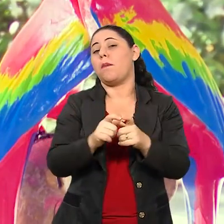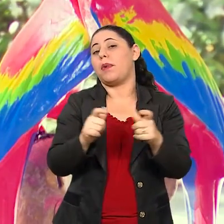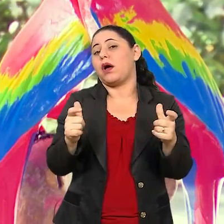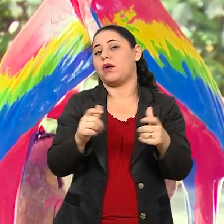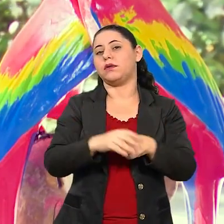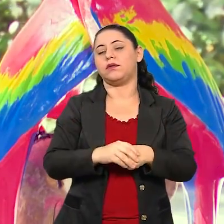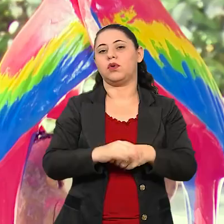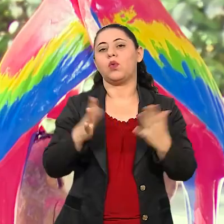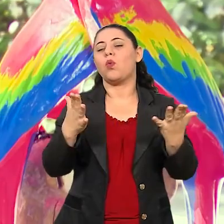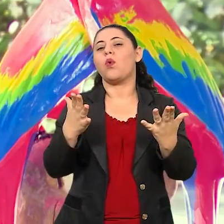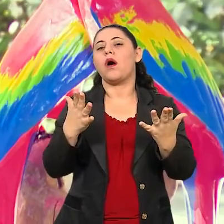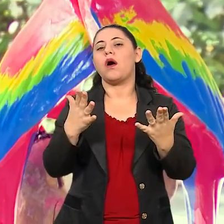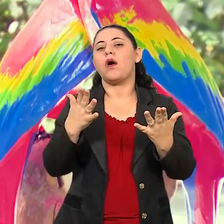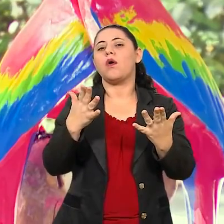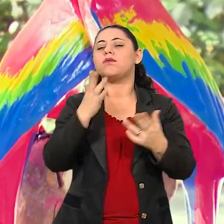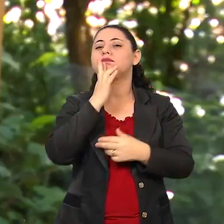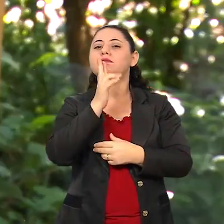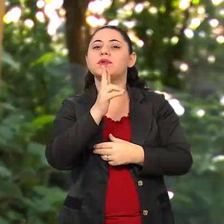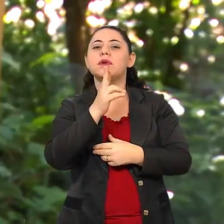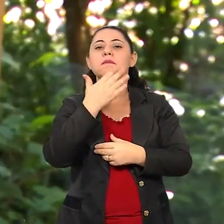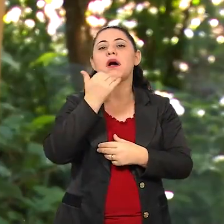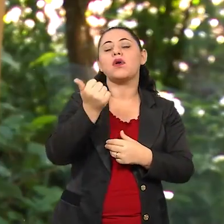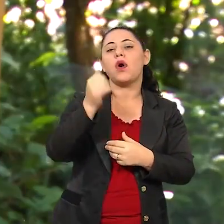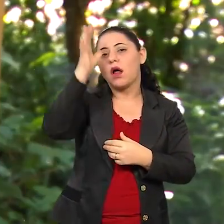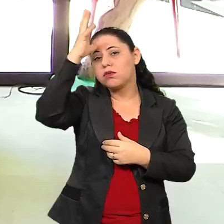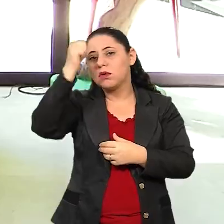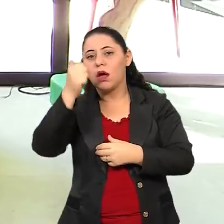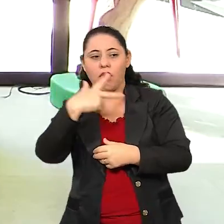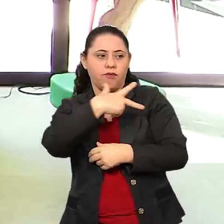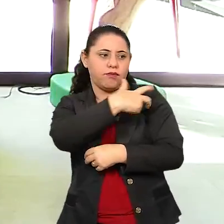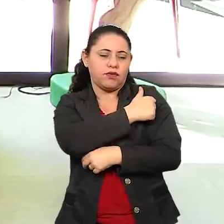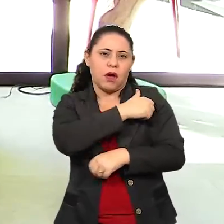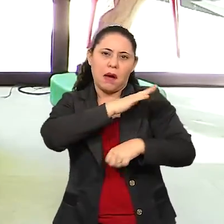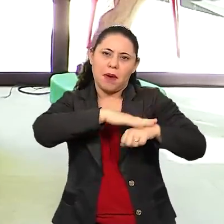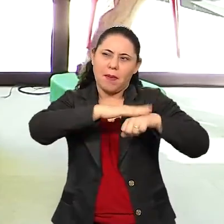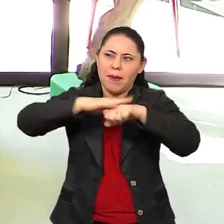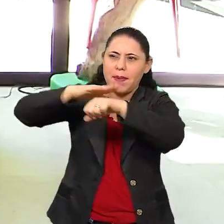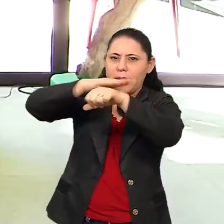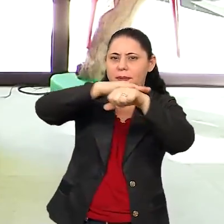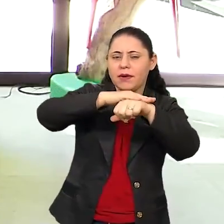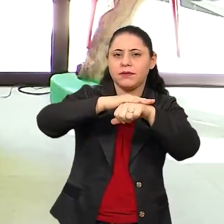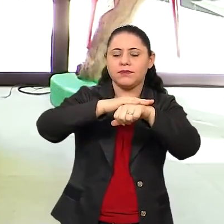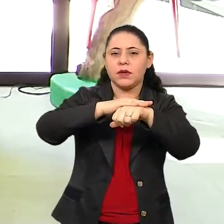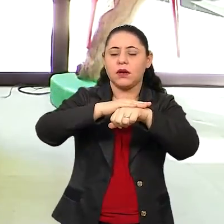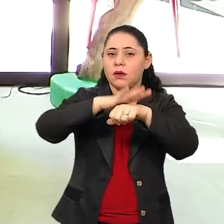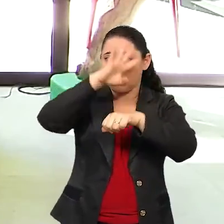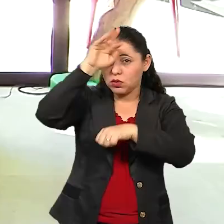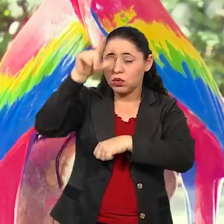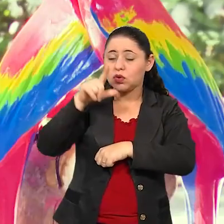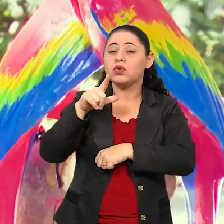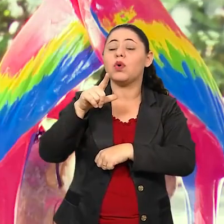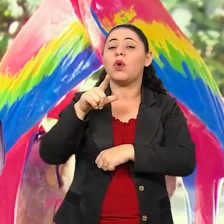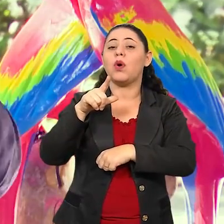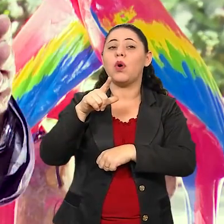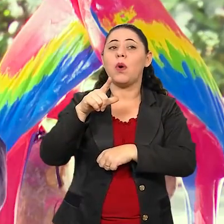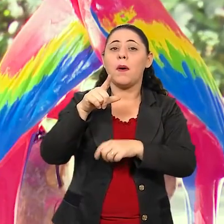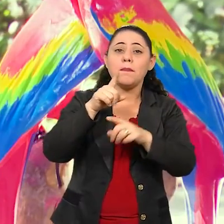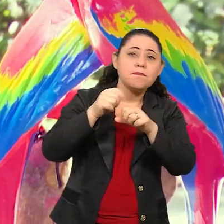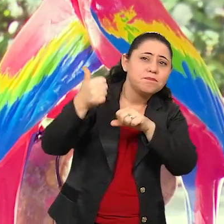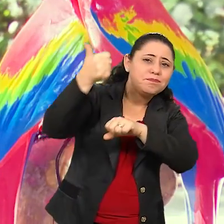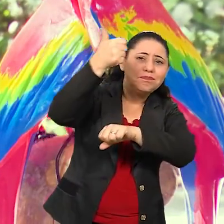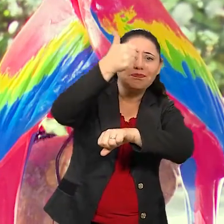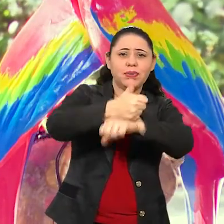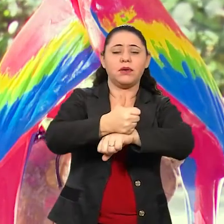Desafio o antídoto era a vacina então vacinar mais e Mato Grosso do Sul ficou durante muitos